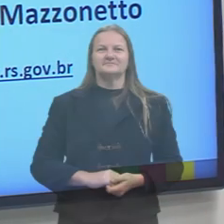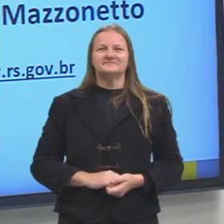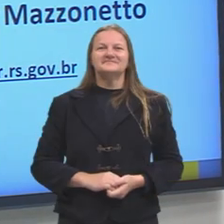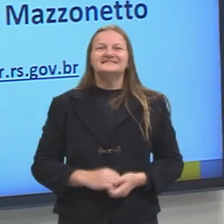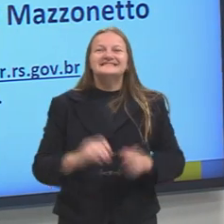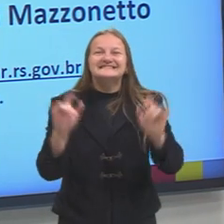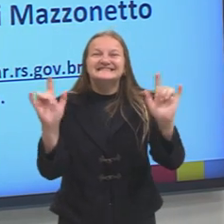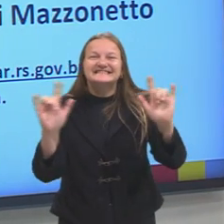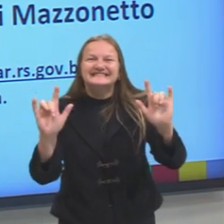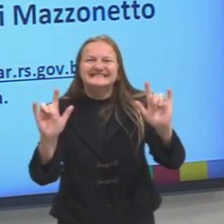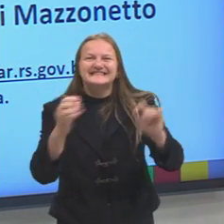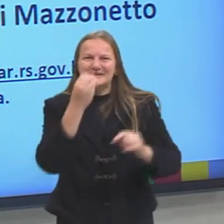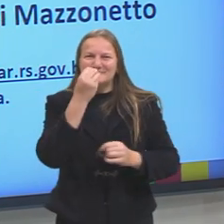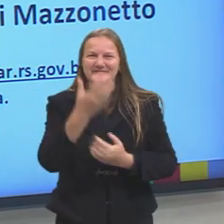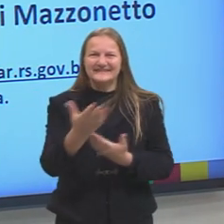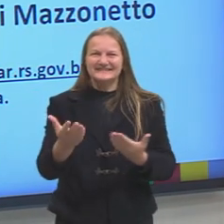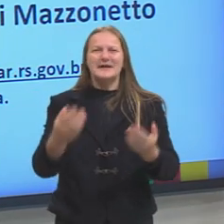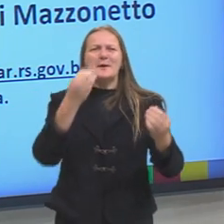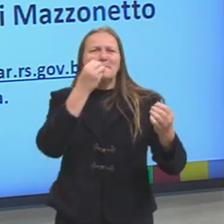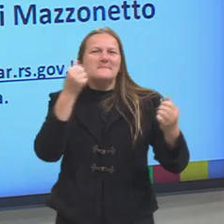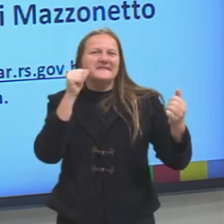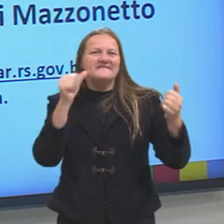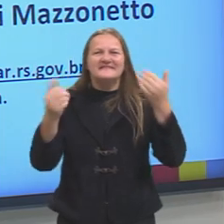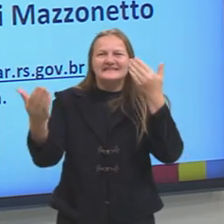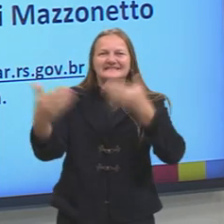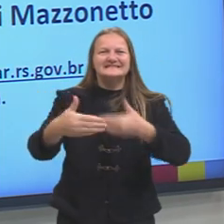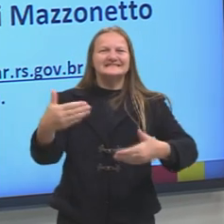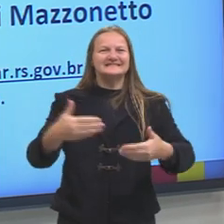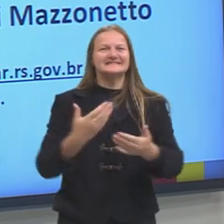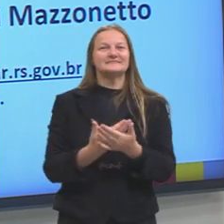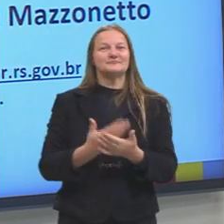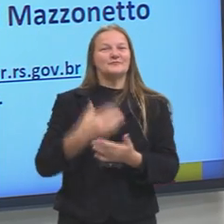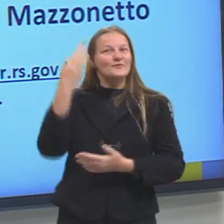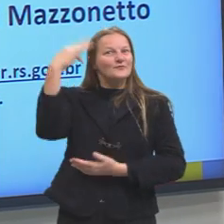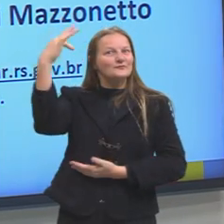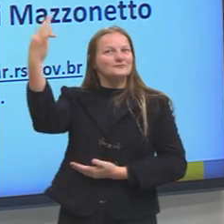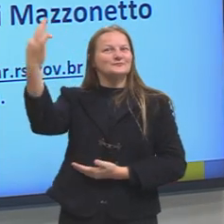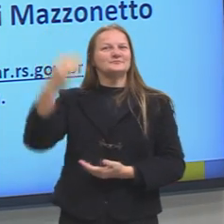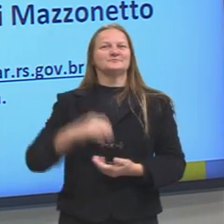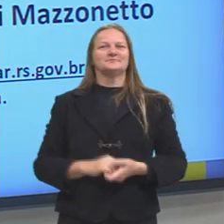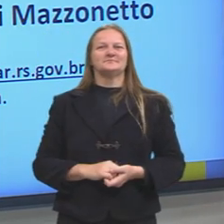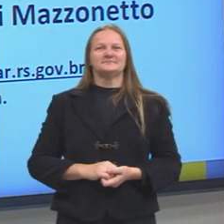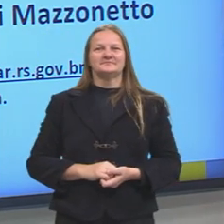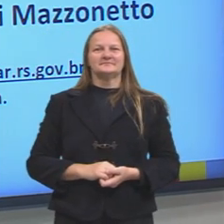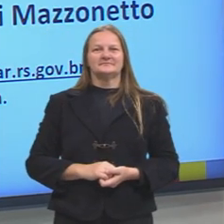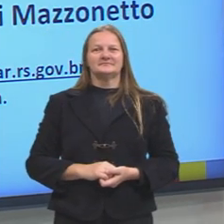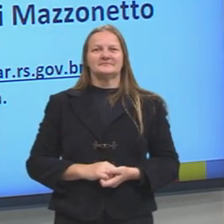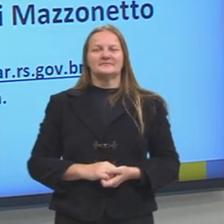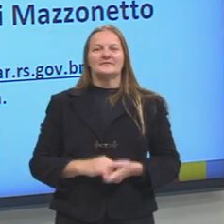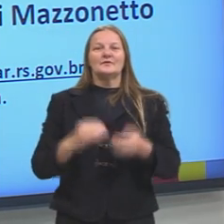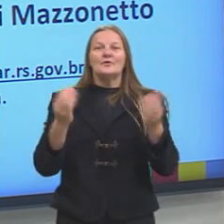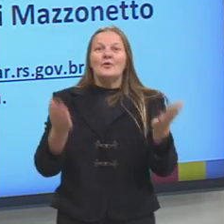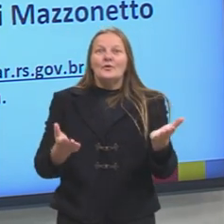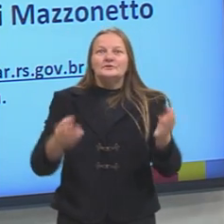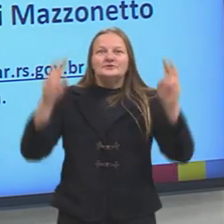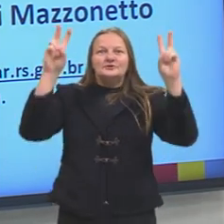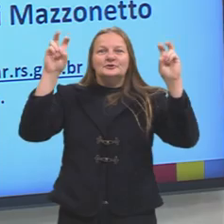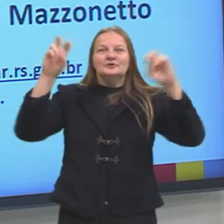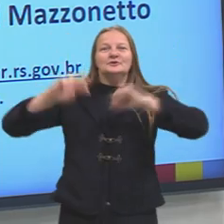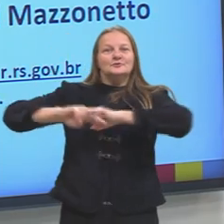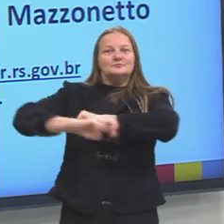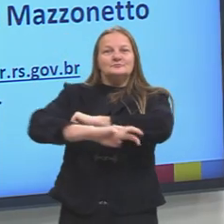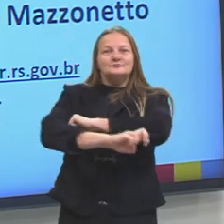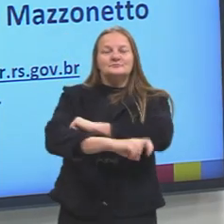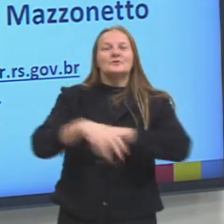falei rapaziada tudo bem seja bem-vindo seja bem-vindo a mais uma aula de filosofia Hoje iremos tratar sobre a